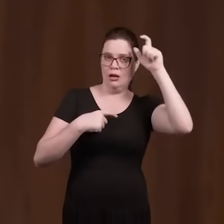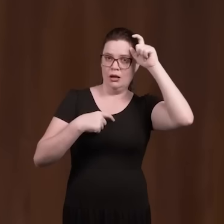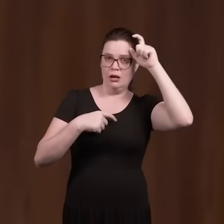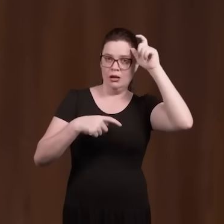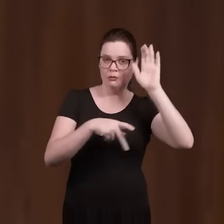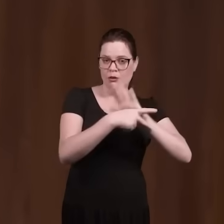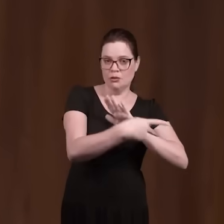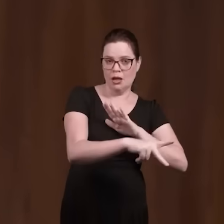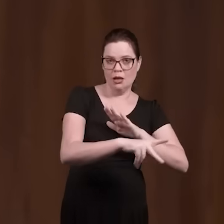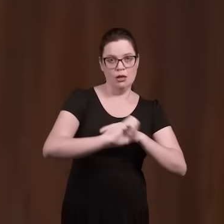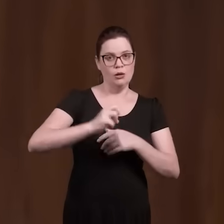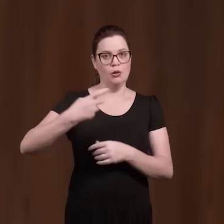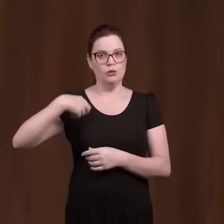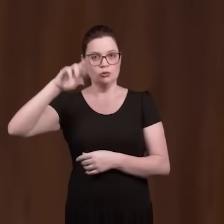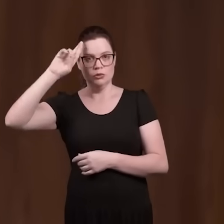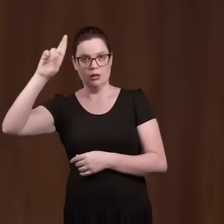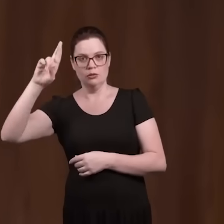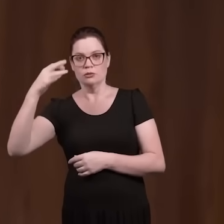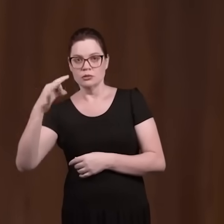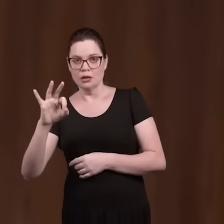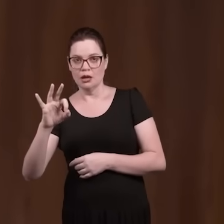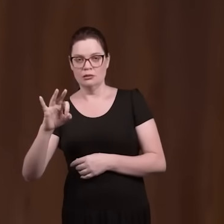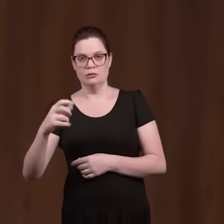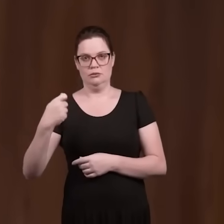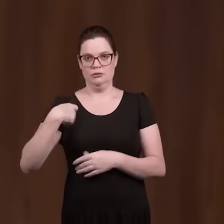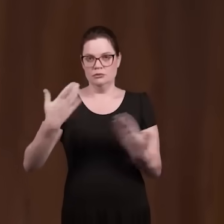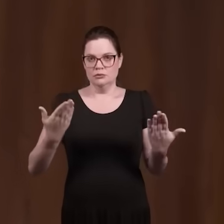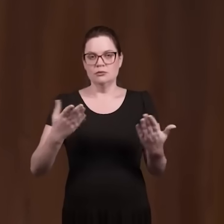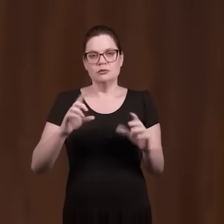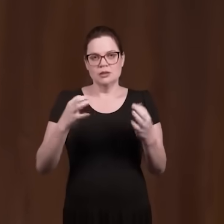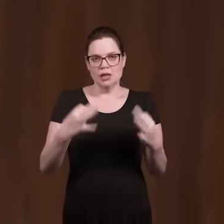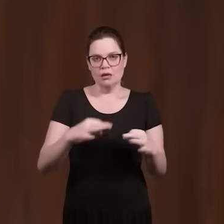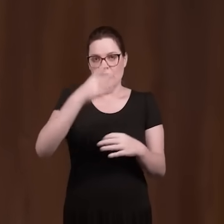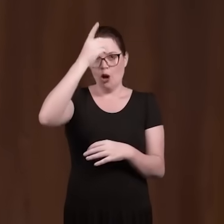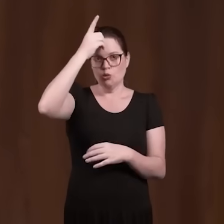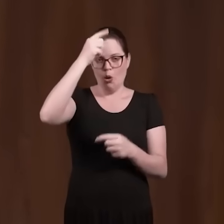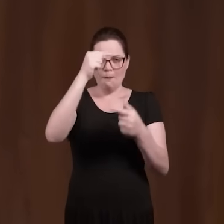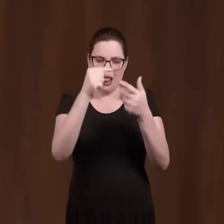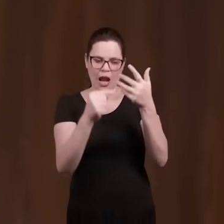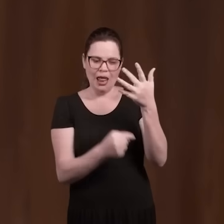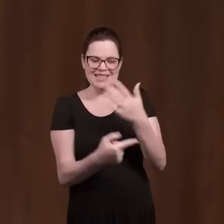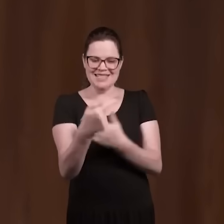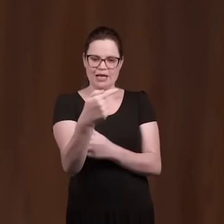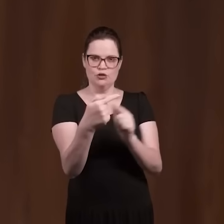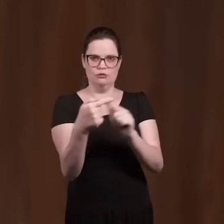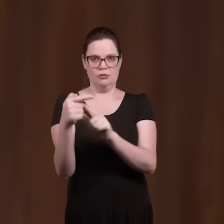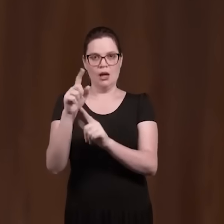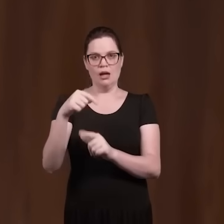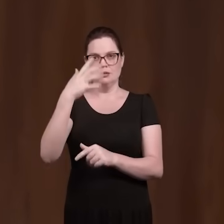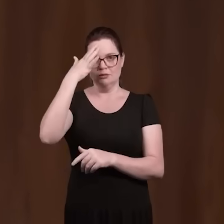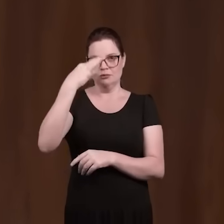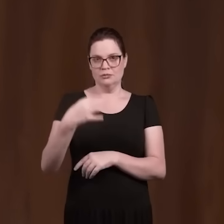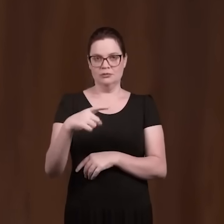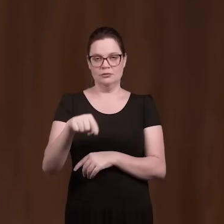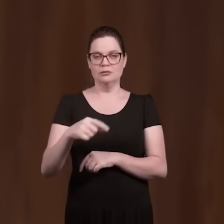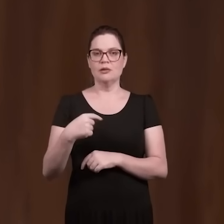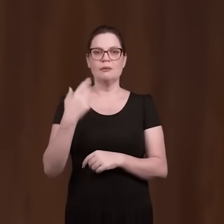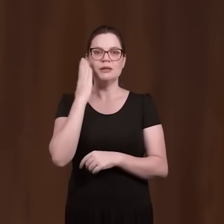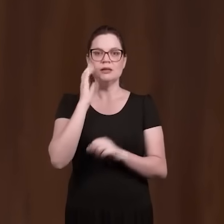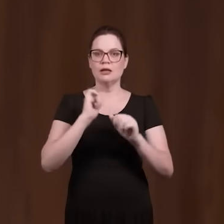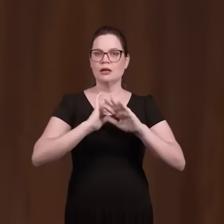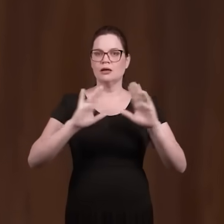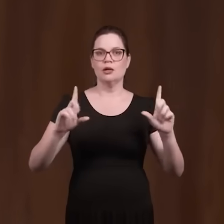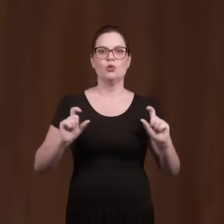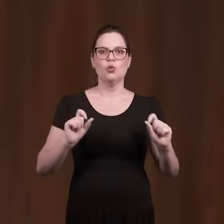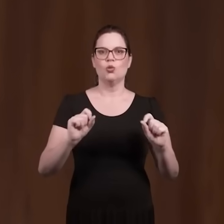não é do Espírito Santo. Né? Discernimento de Espírito, que é o sétimo dom, Está até bem colocado, que ali é para